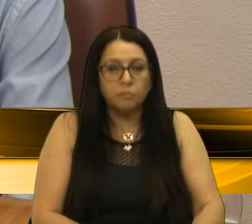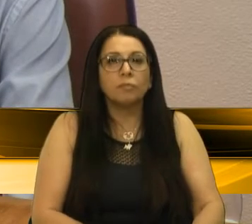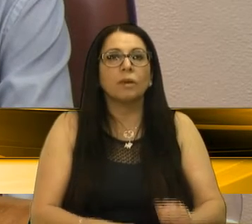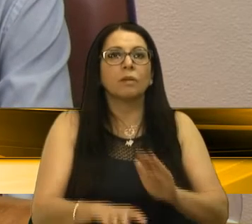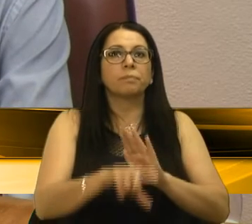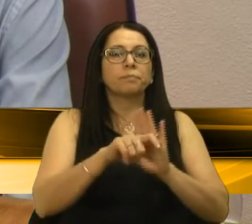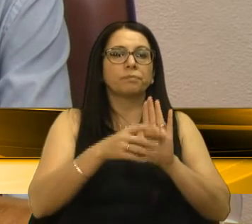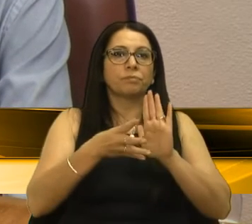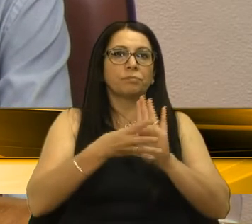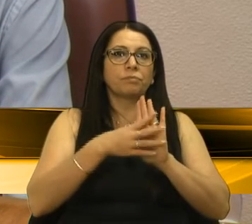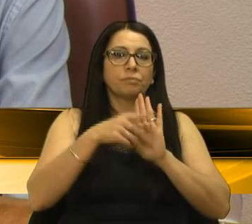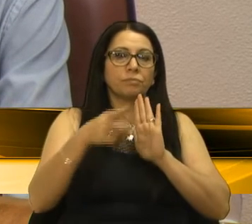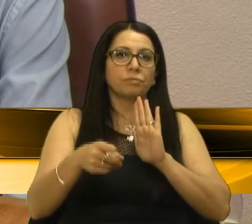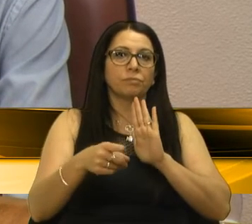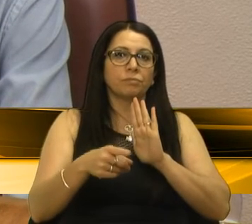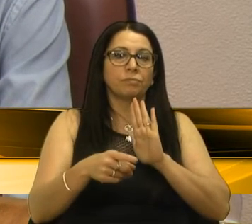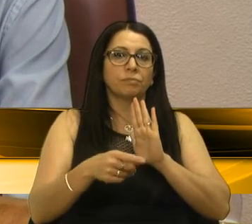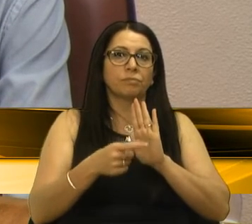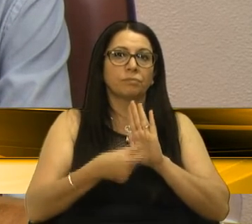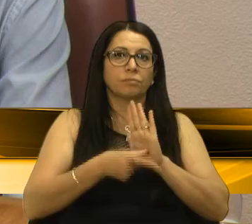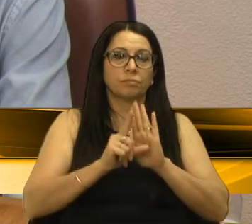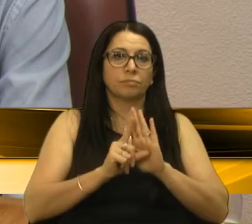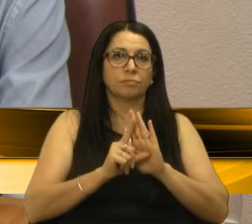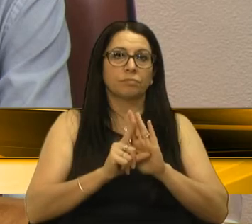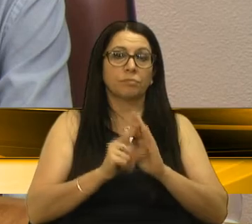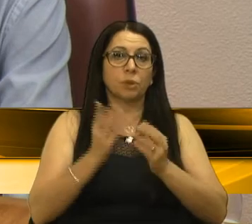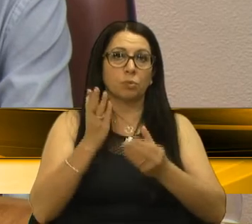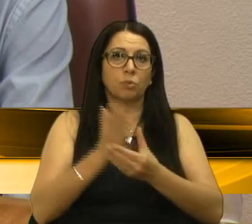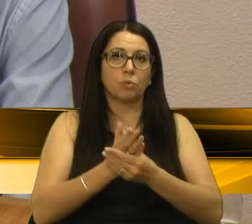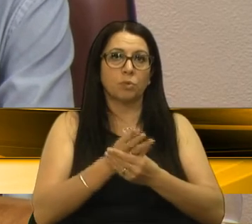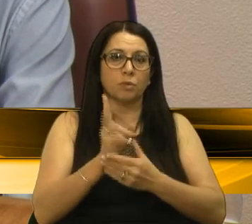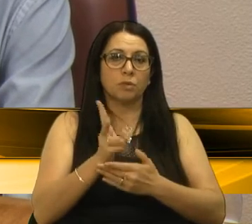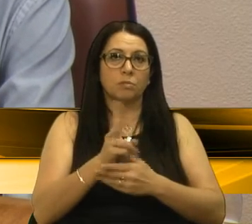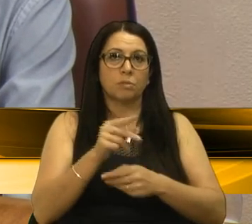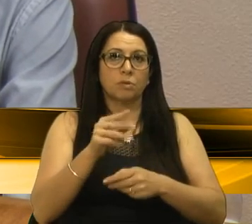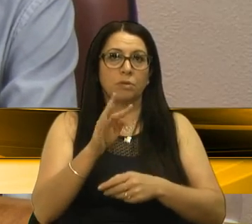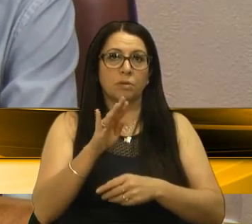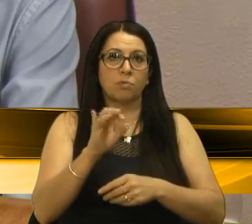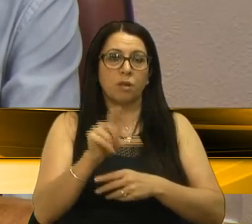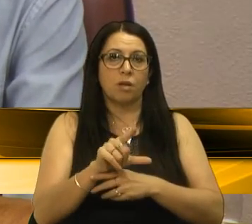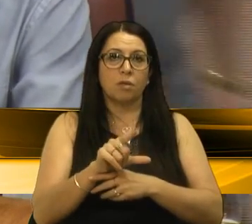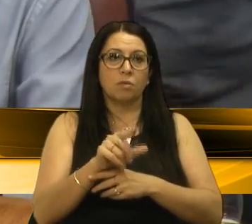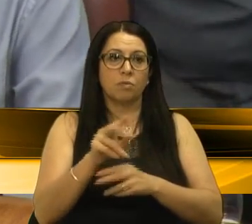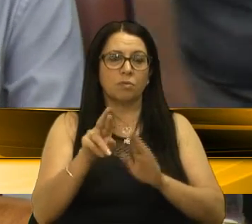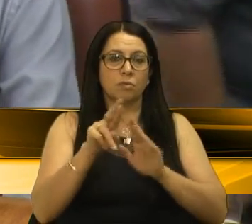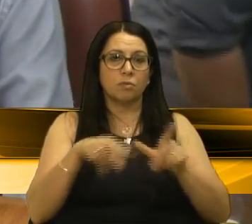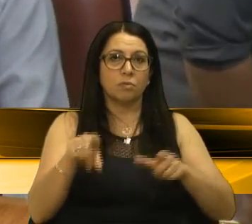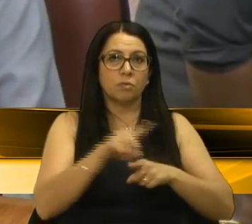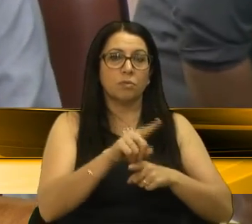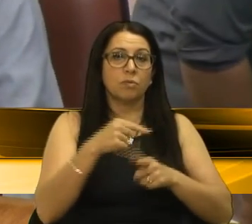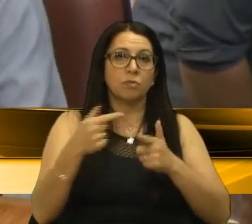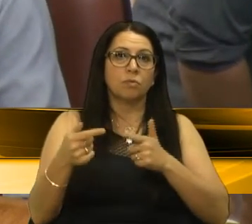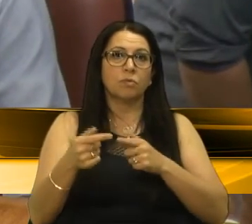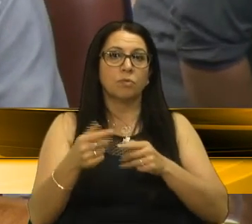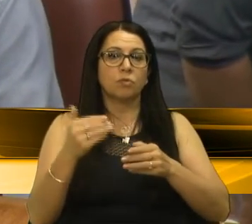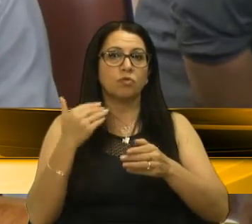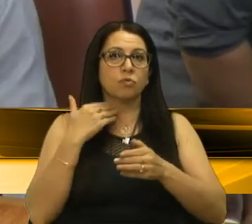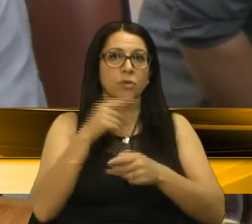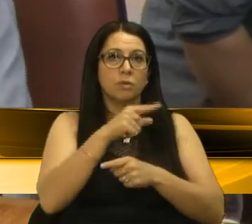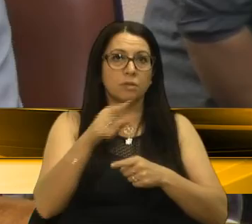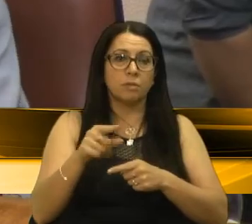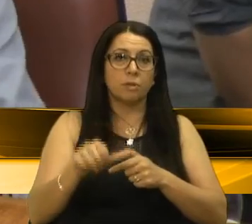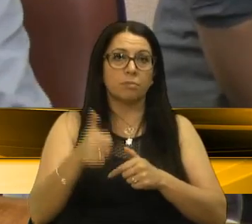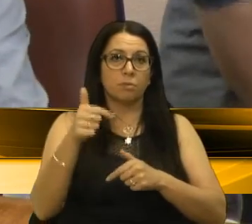Parágrafo 4º. Na hipótese do parágrafo anterior, o recurso cabível será sempre para o Tribunal Regional Federal, na área de jurisdição do juiz de primeiro